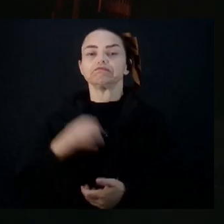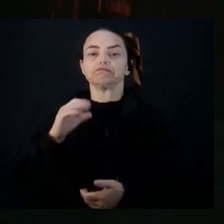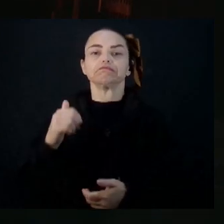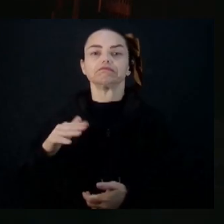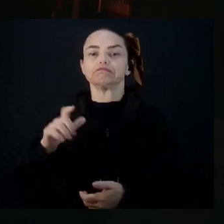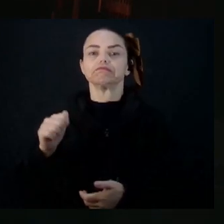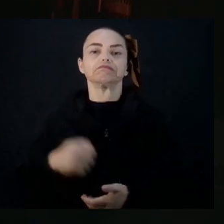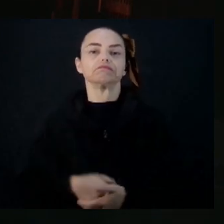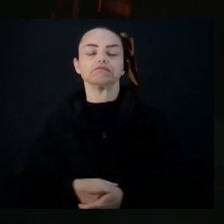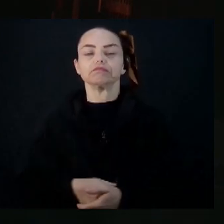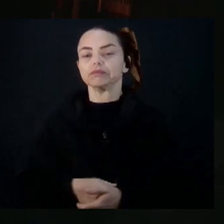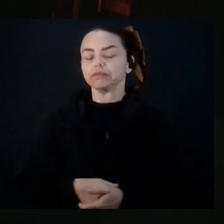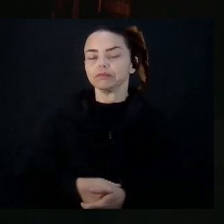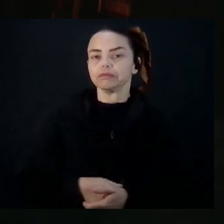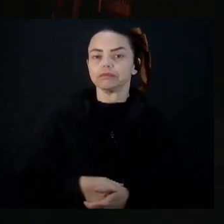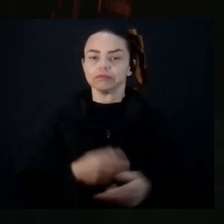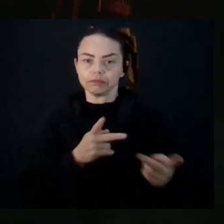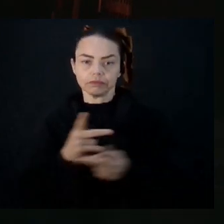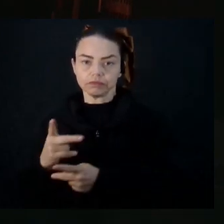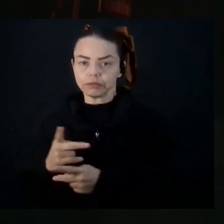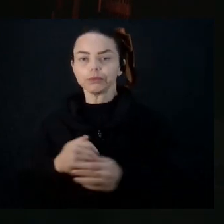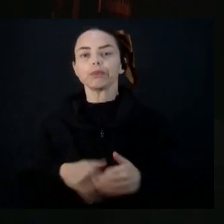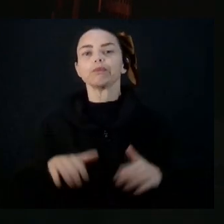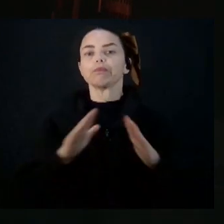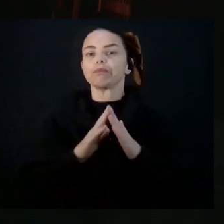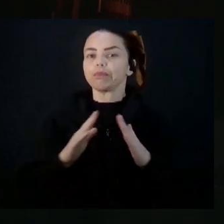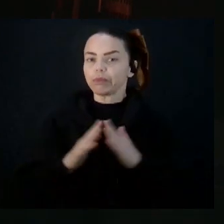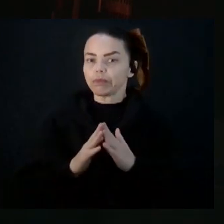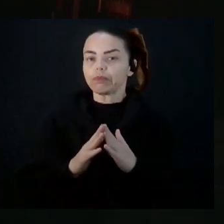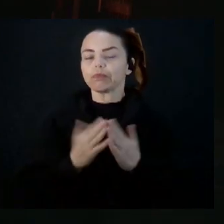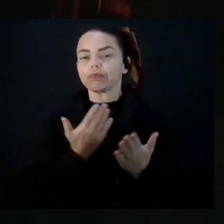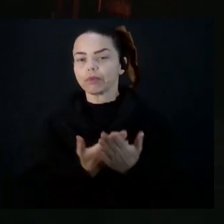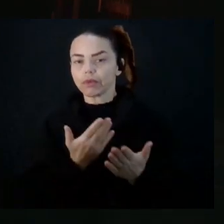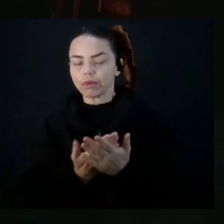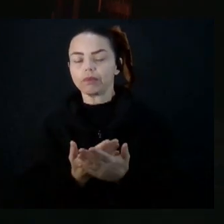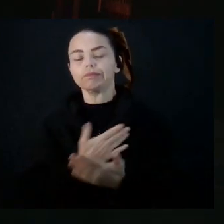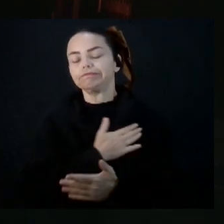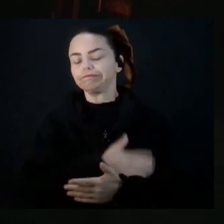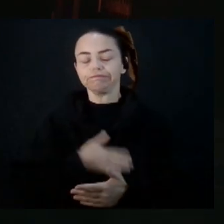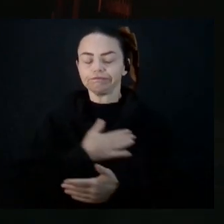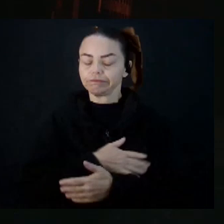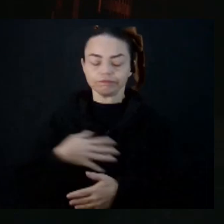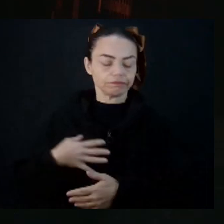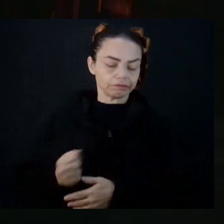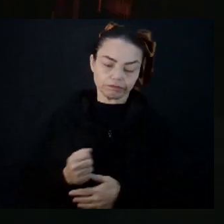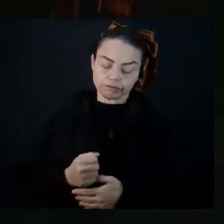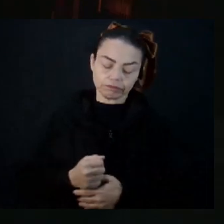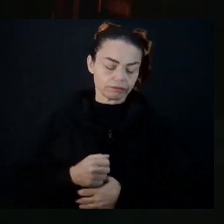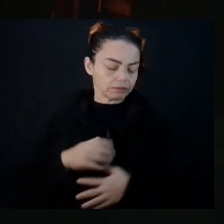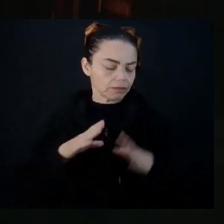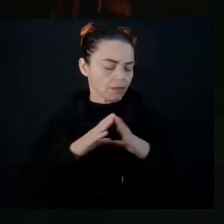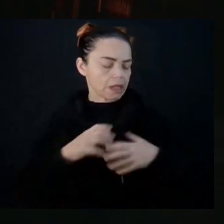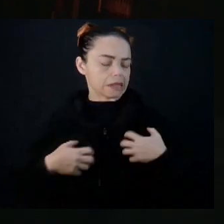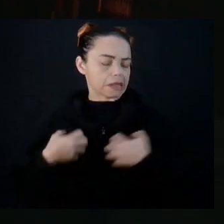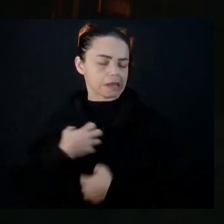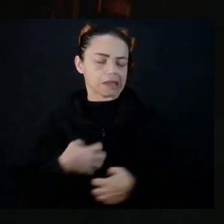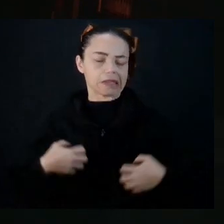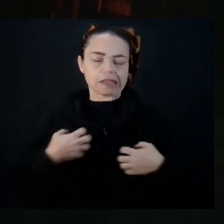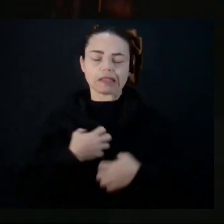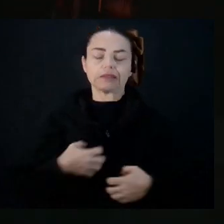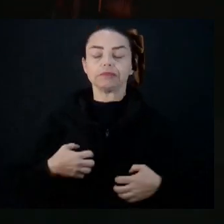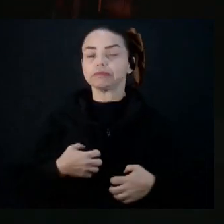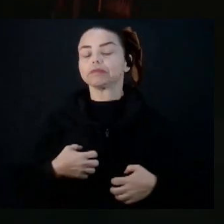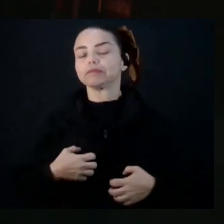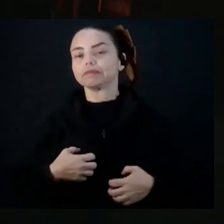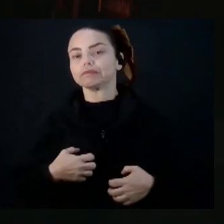Ela diz, eu visitei uma escola e gostei muito, mas meu filho ficou desconfortável no ambiente. A impressão da